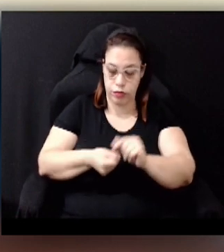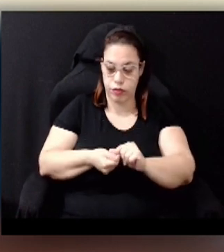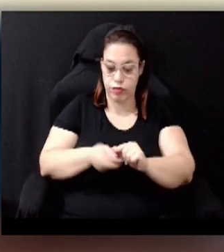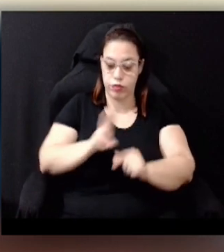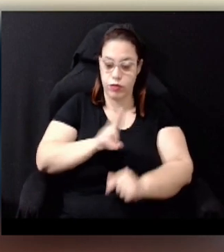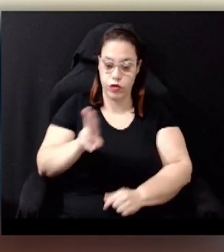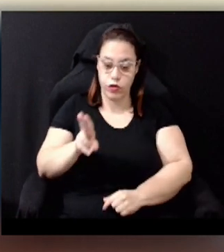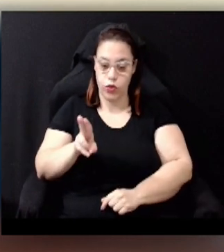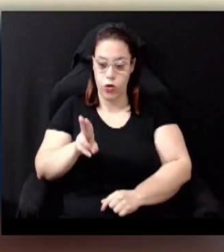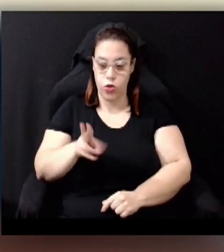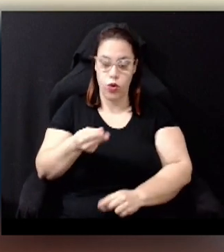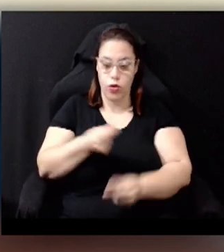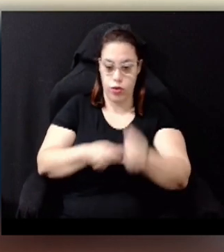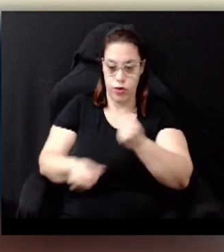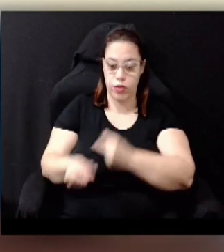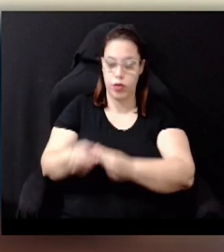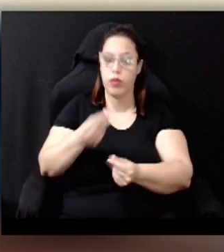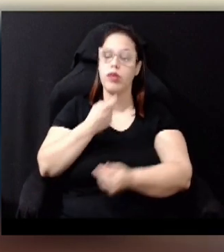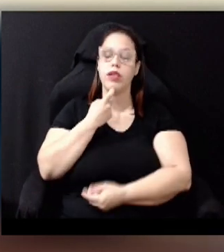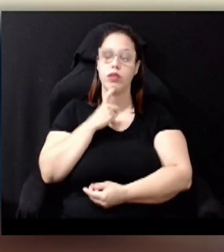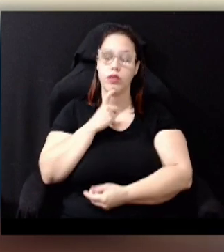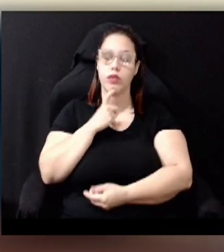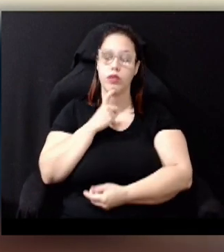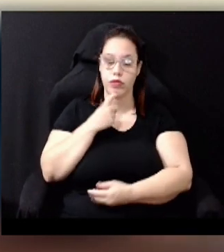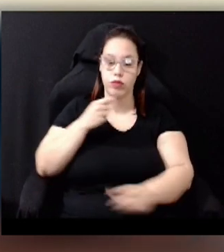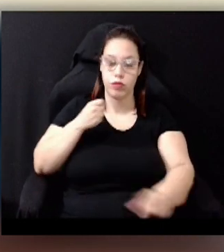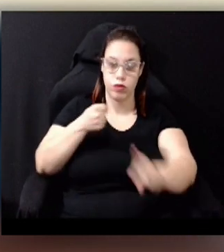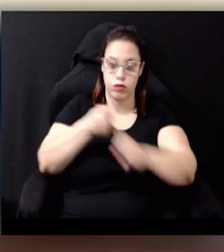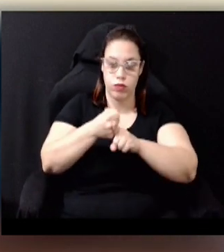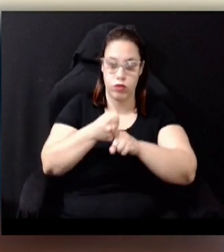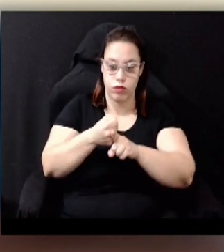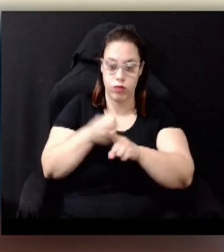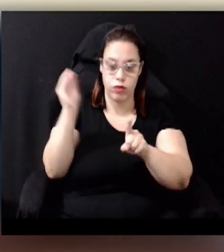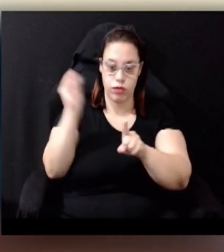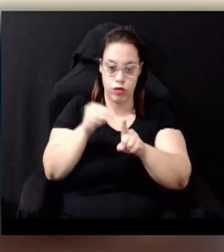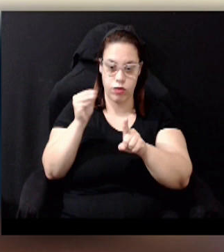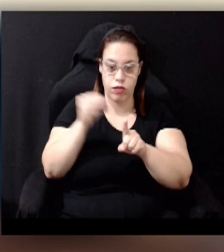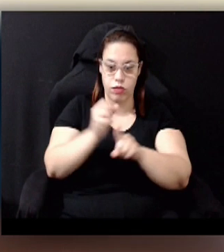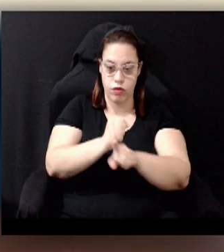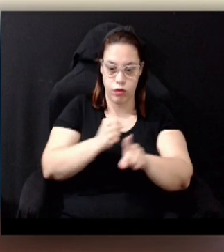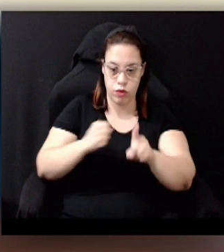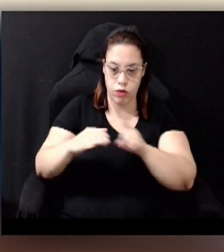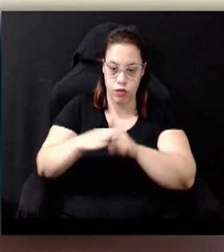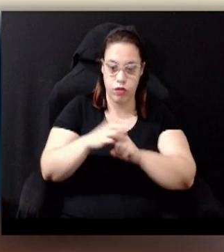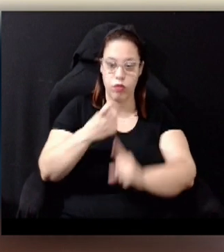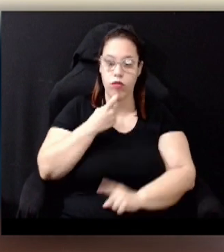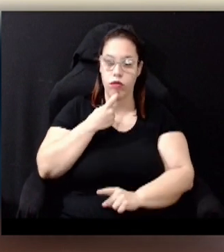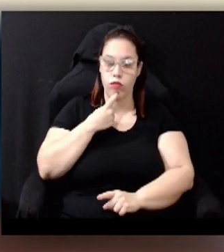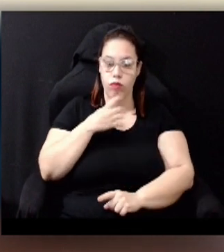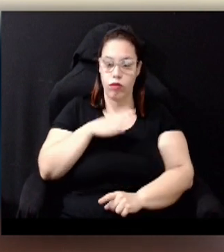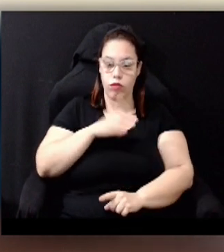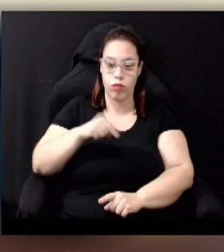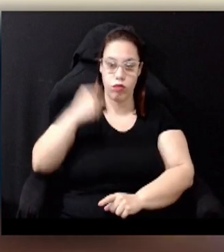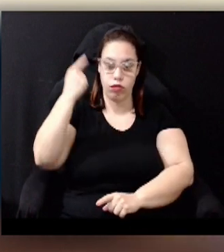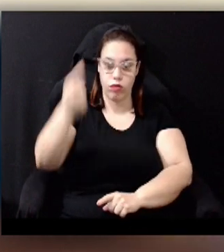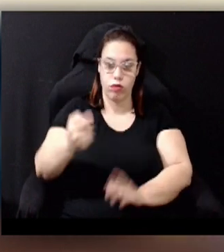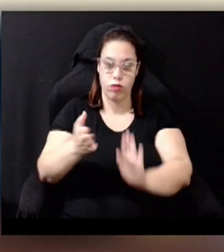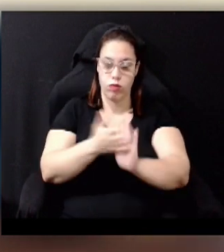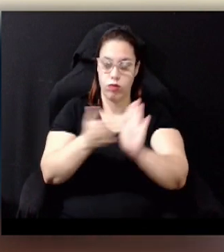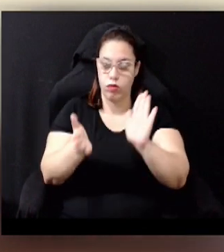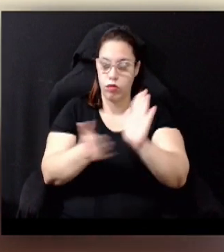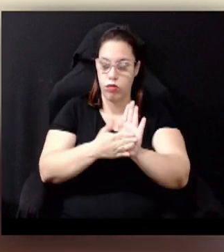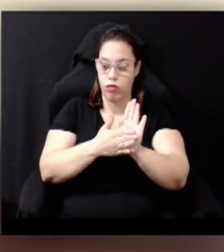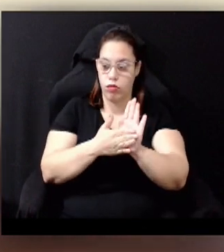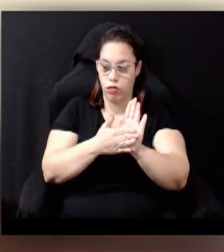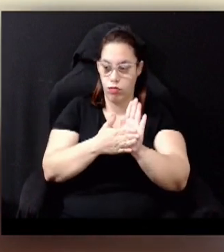denominado Renda Campinas para enfrentamento da vulnerabilidade social no município e da outras providências. Parecer